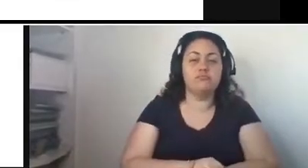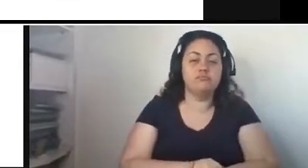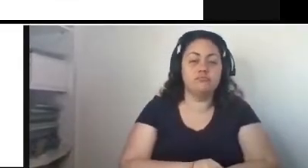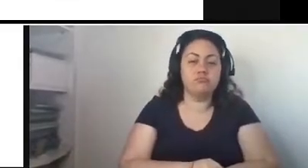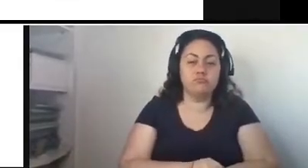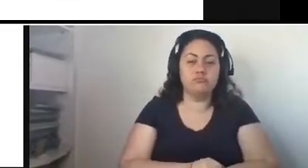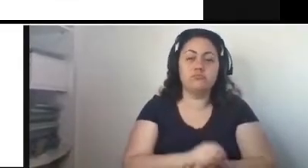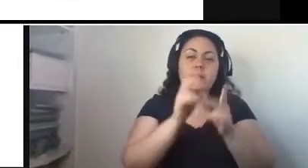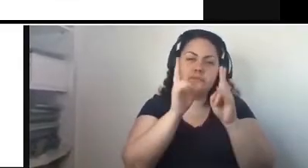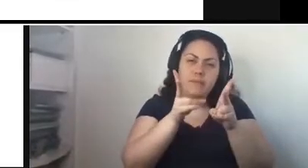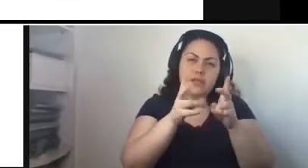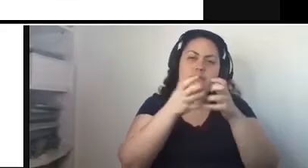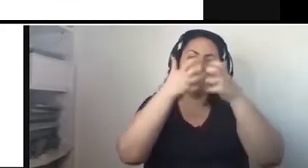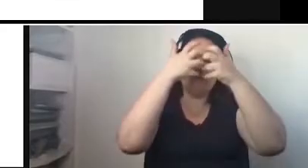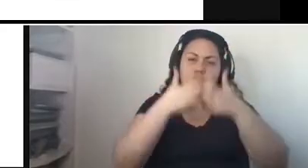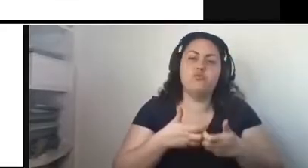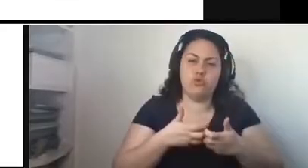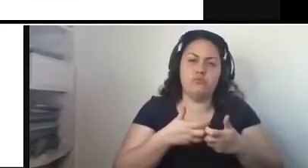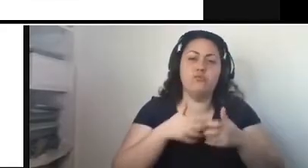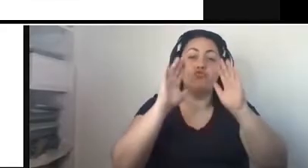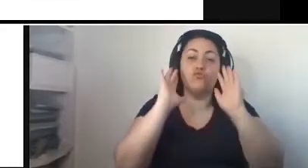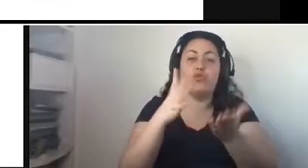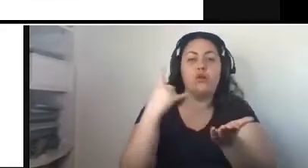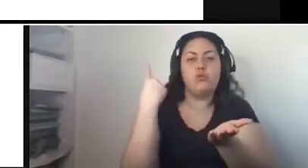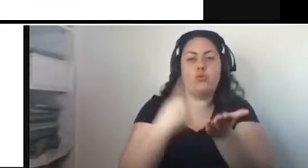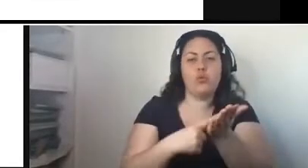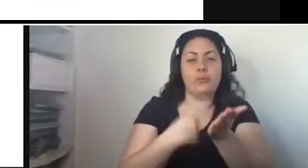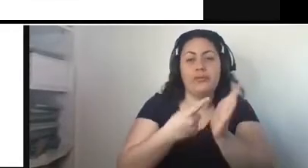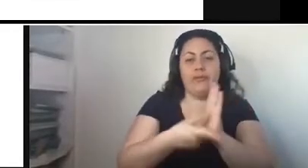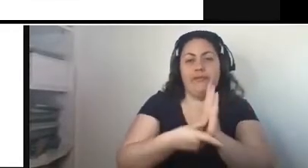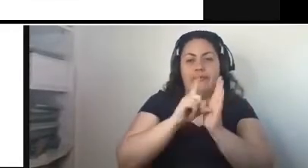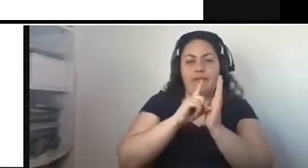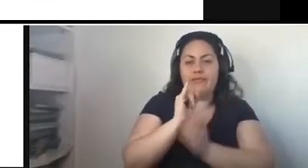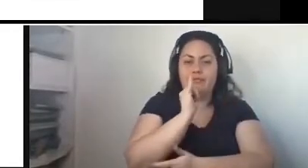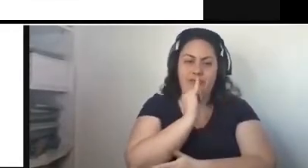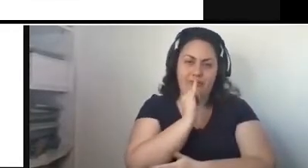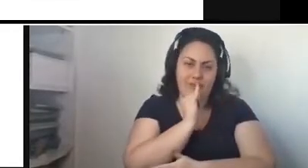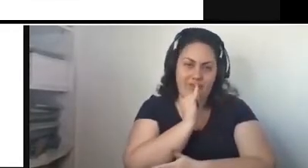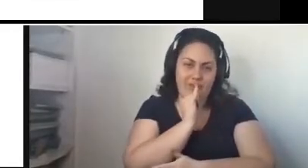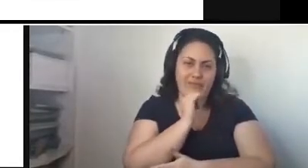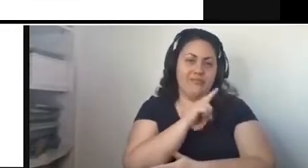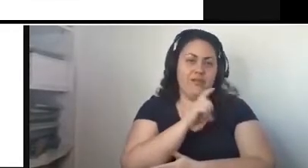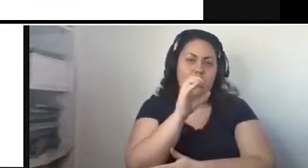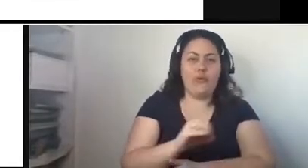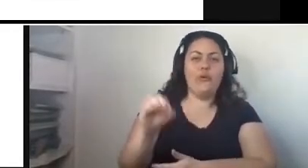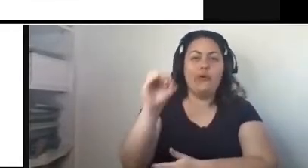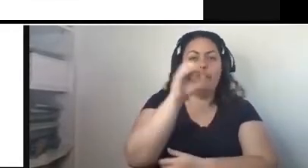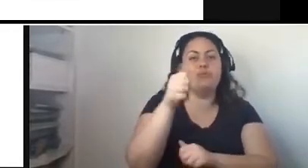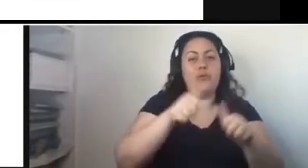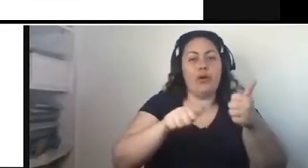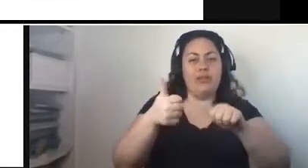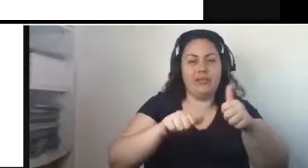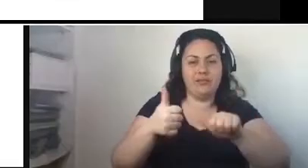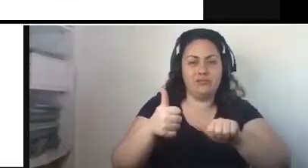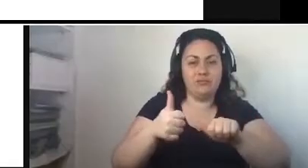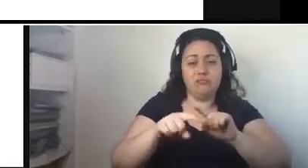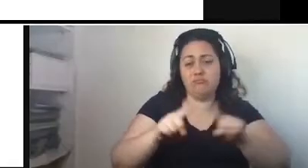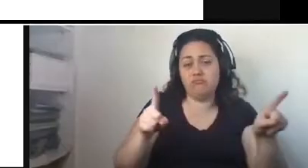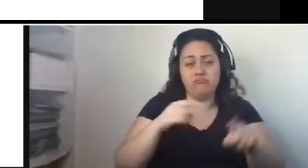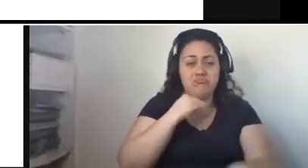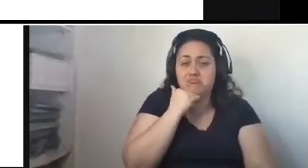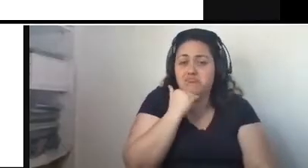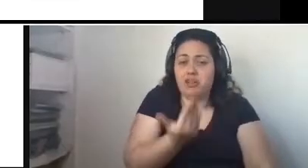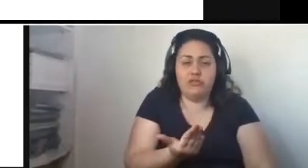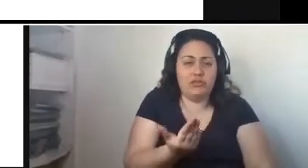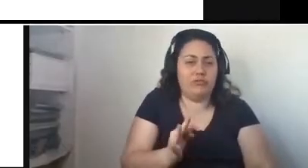foram estabelecidas a partir de ensaios controlados randomizados de ótima qualidade. A randomização não resolve tudo.